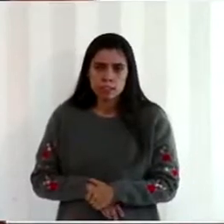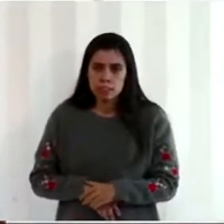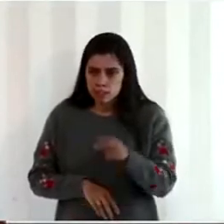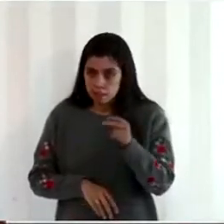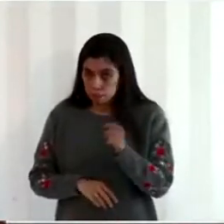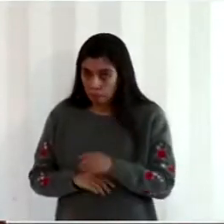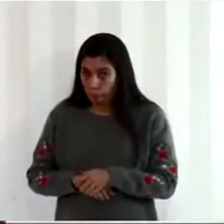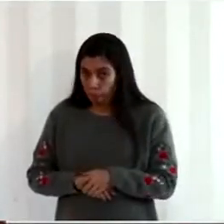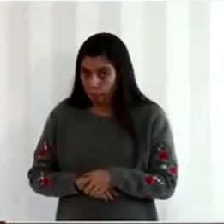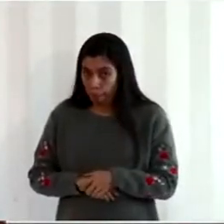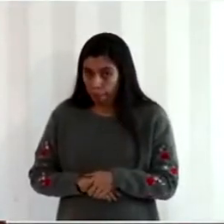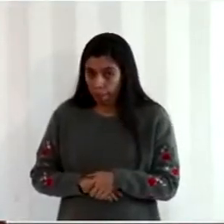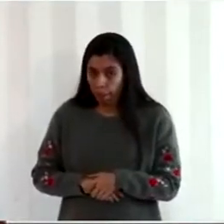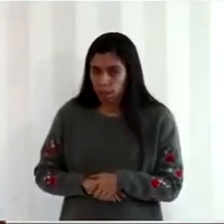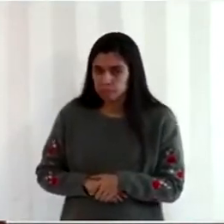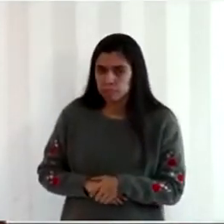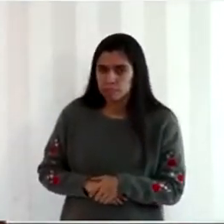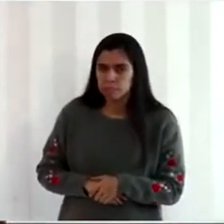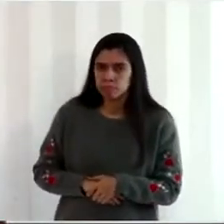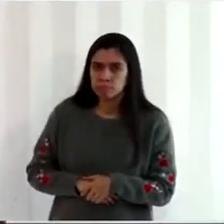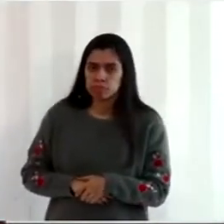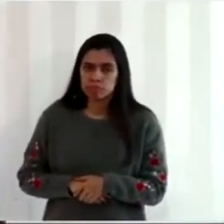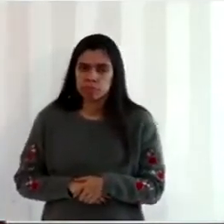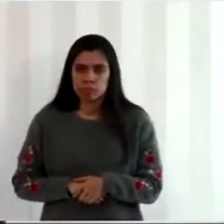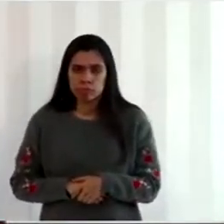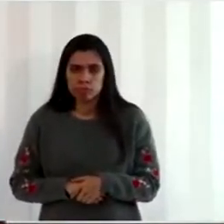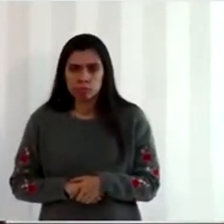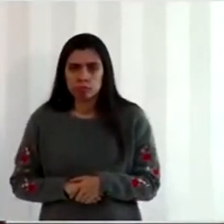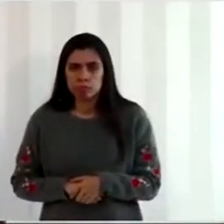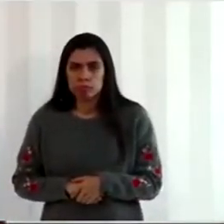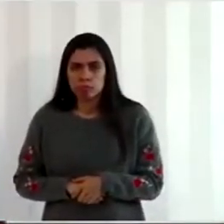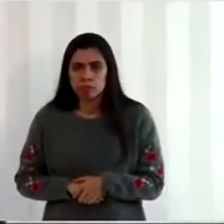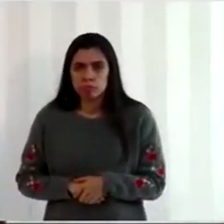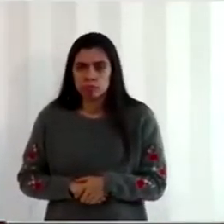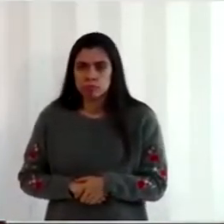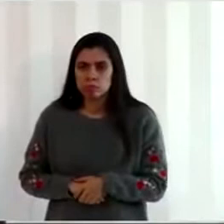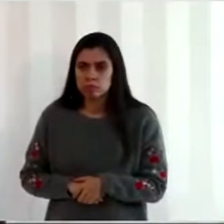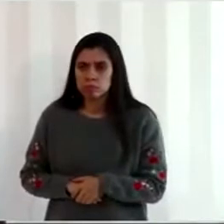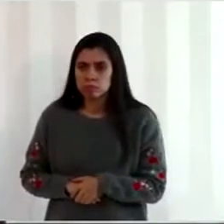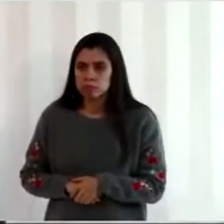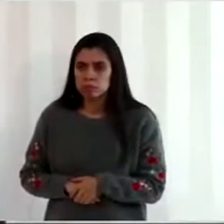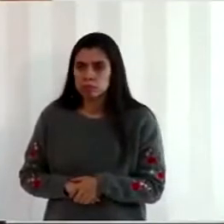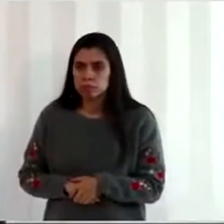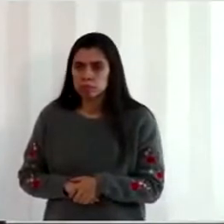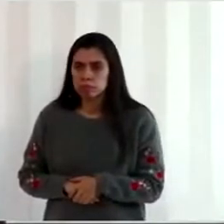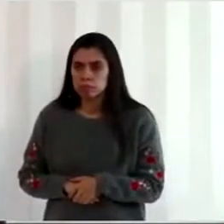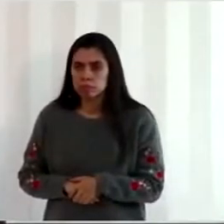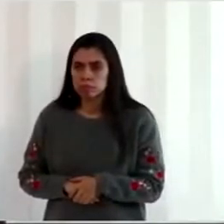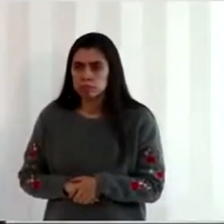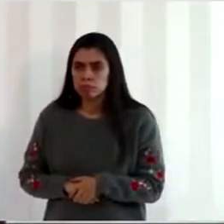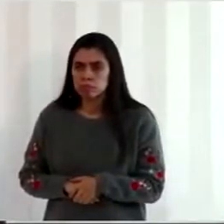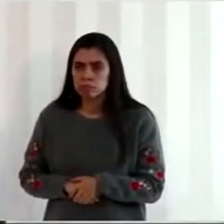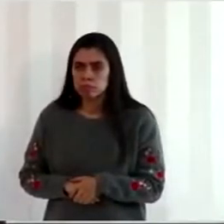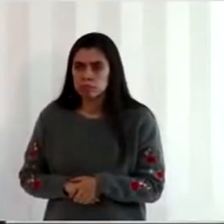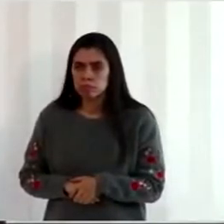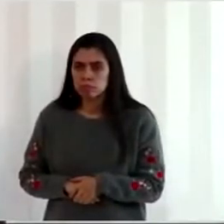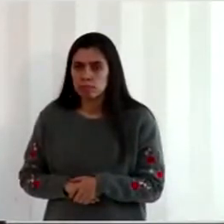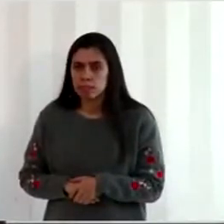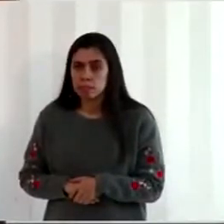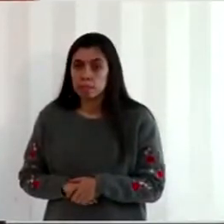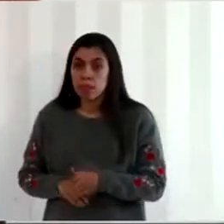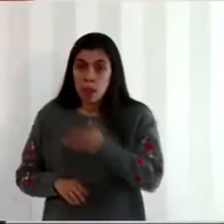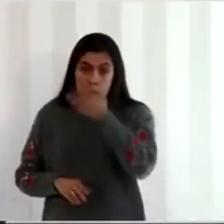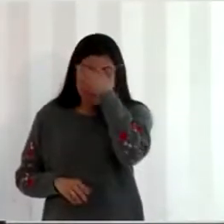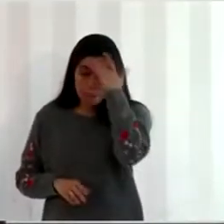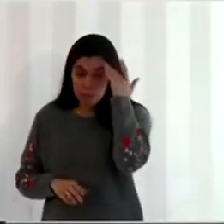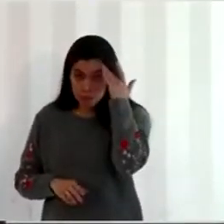monte, pensando agora em colheitas, cereais, de 20 medidas, mas quando chegava lá, só tinha metade, 50%. Alguém chegava